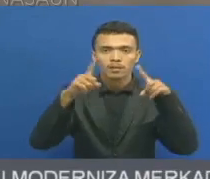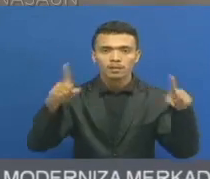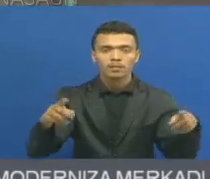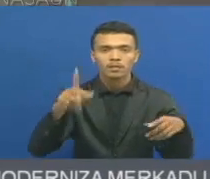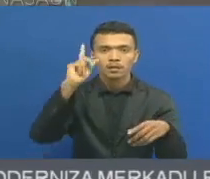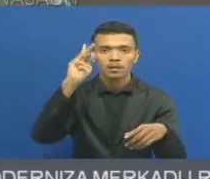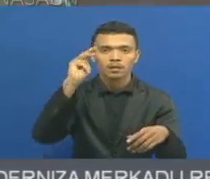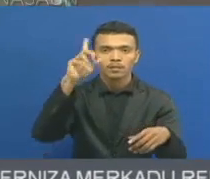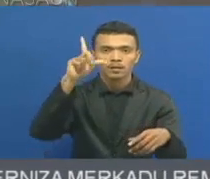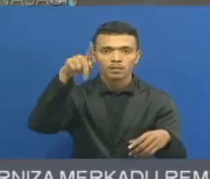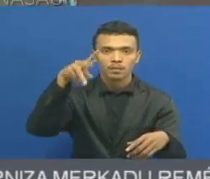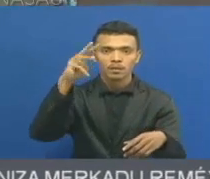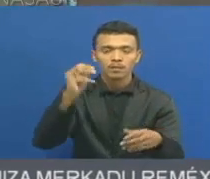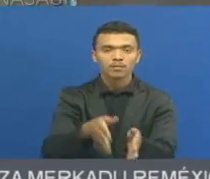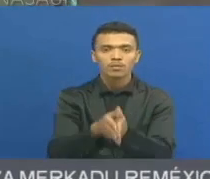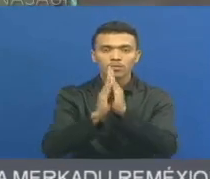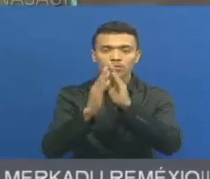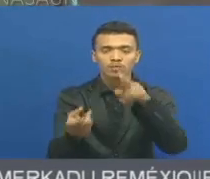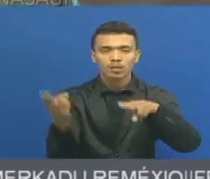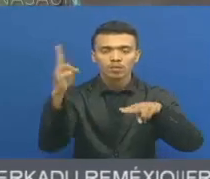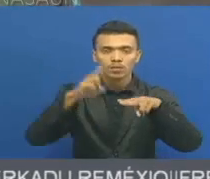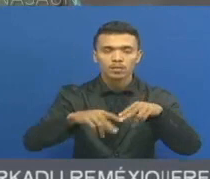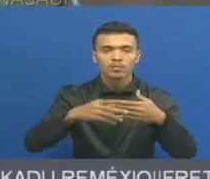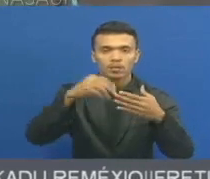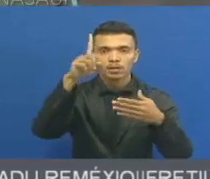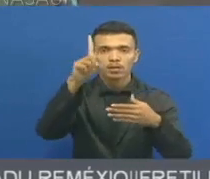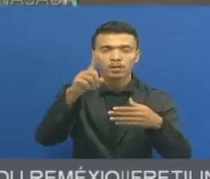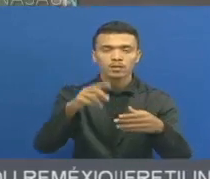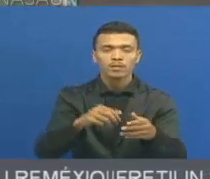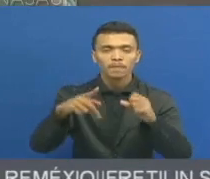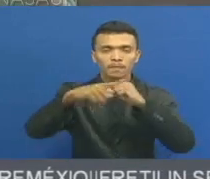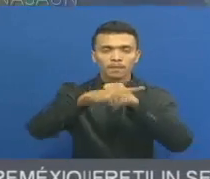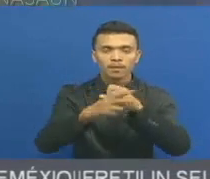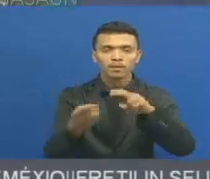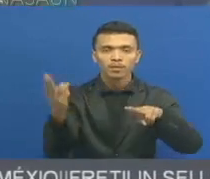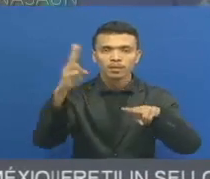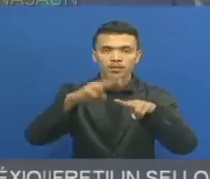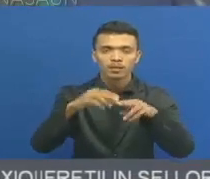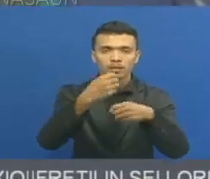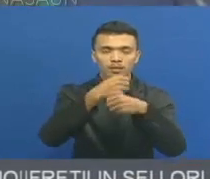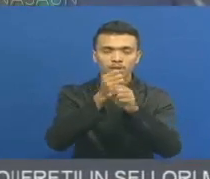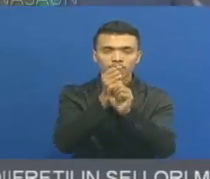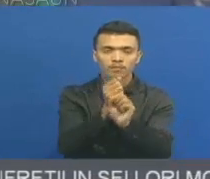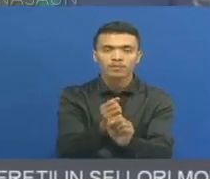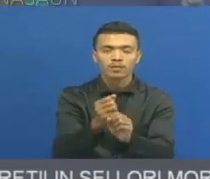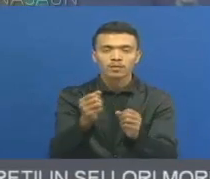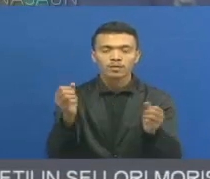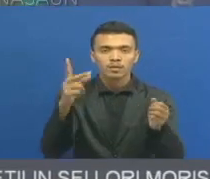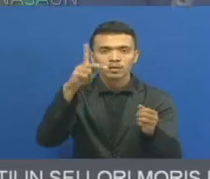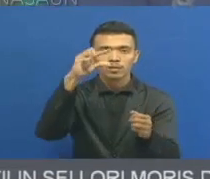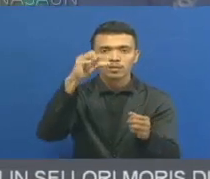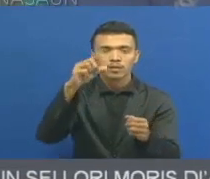bem, MLPM prefere atu hasai ba dólar ida, no MLPM hasai café o culit marang, o folhinho